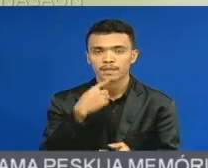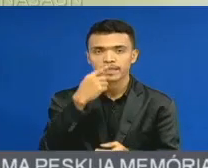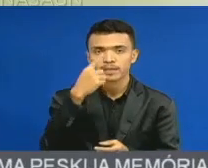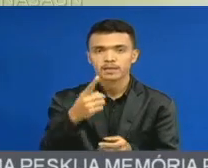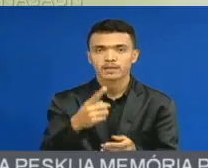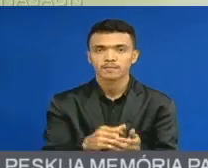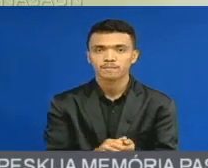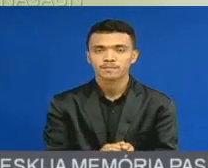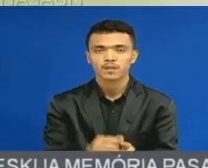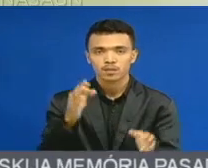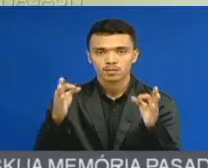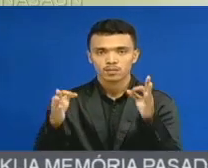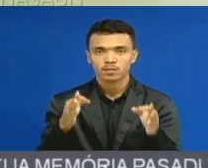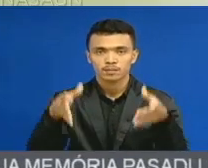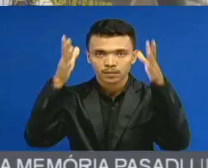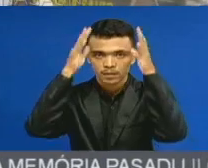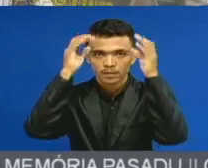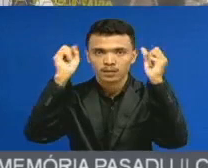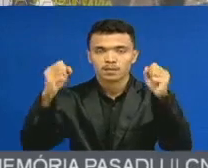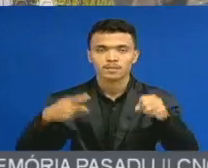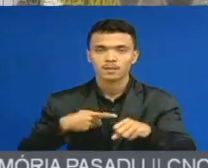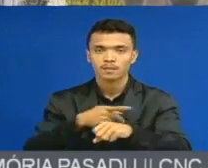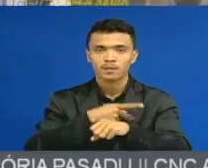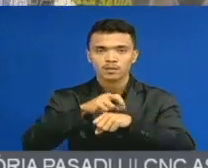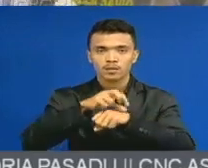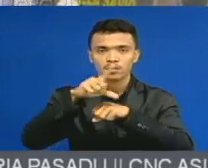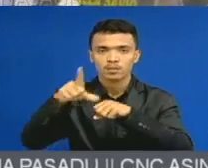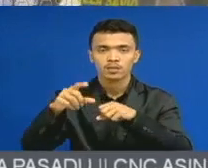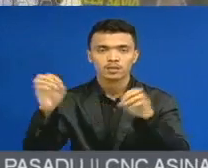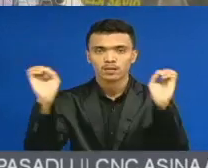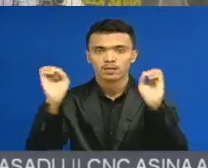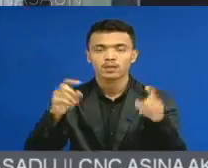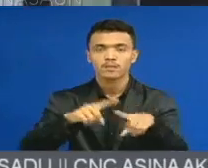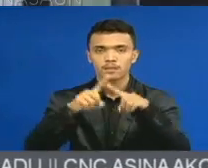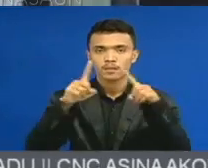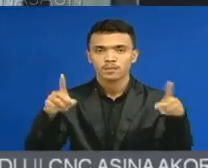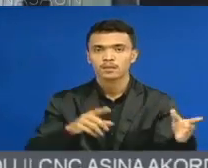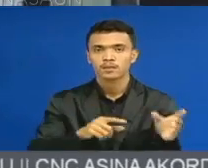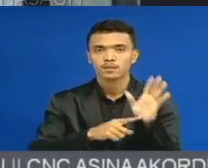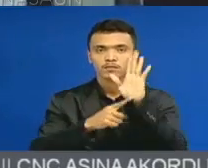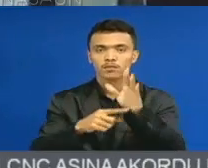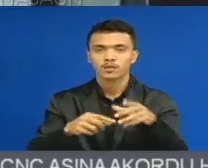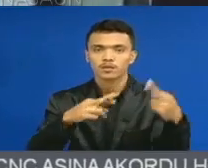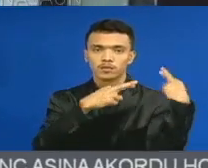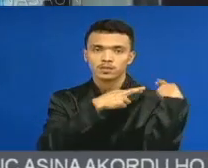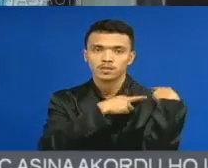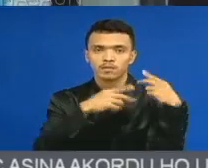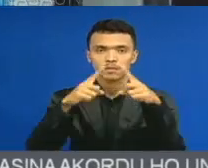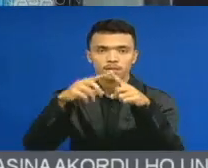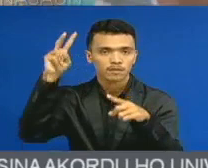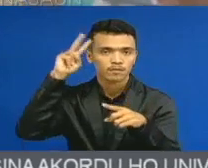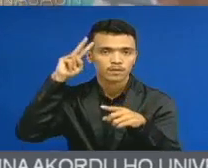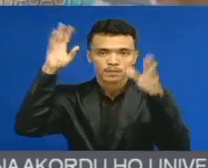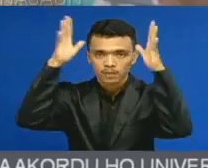Sateten. Mas que Presidente Parlamento Nacional Urgência, Maibê se delega competência, ba